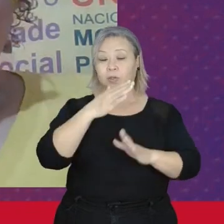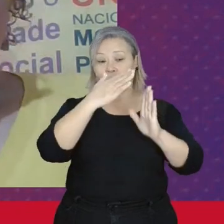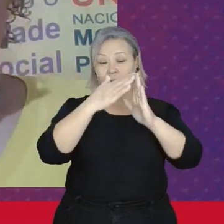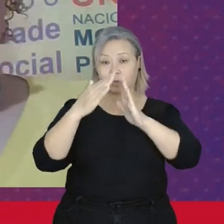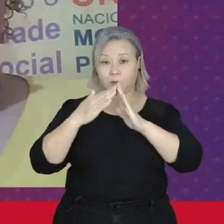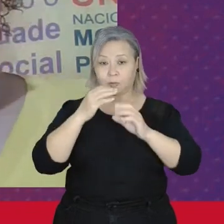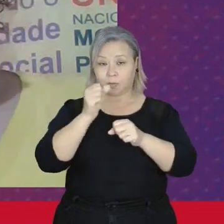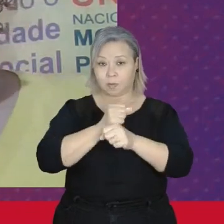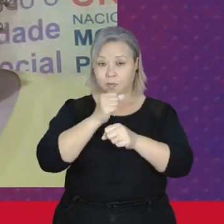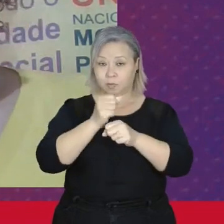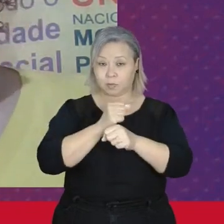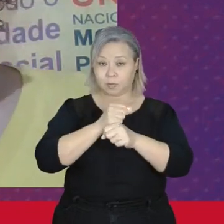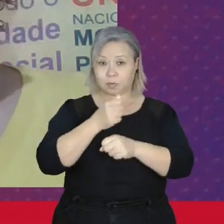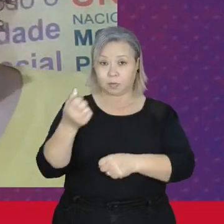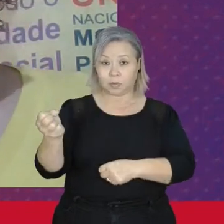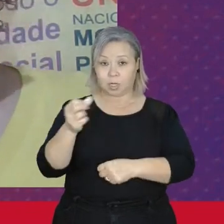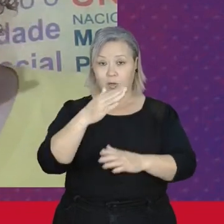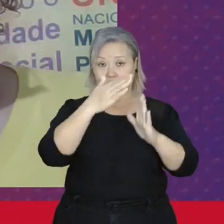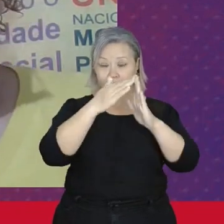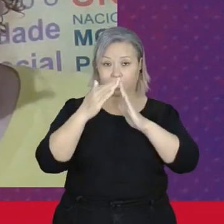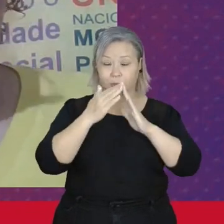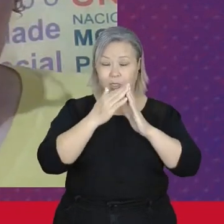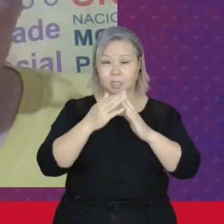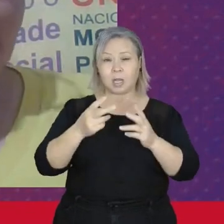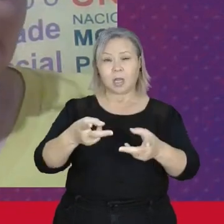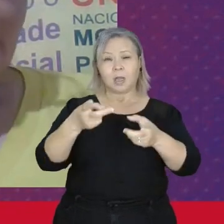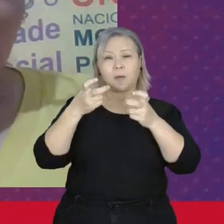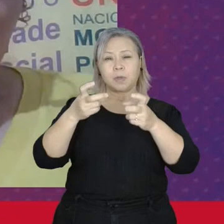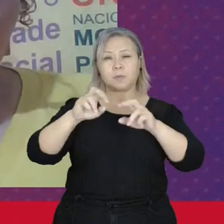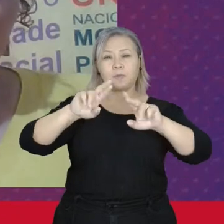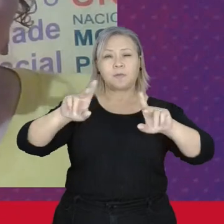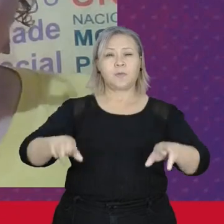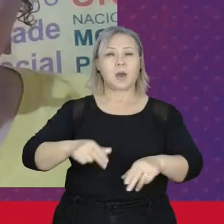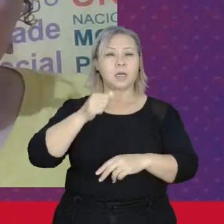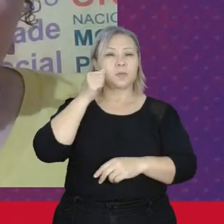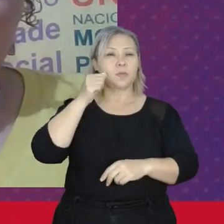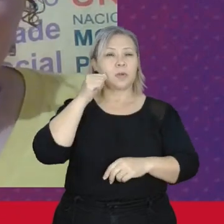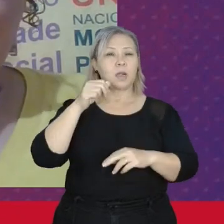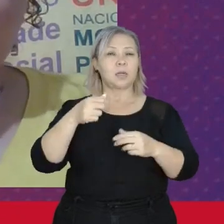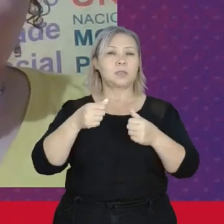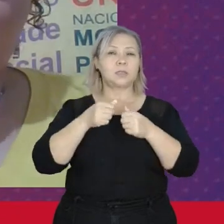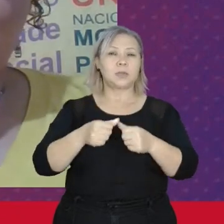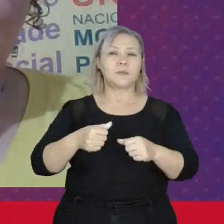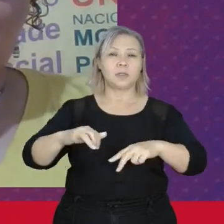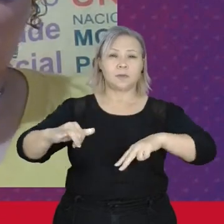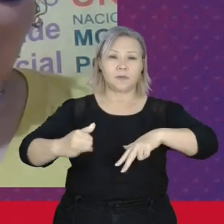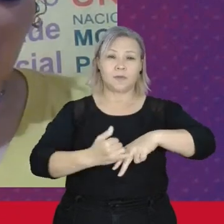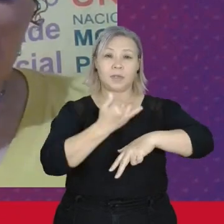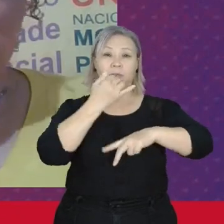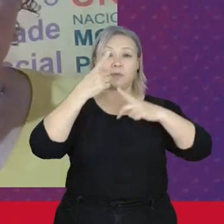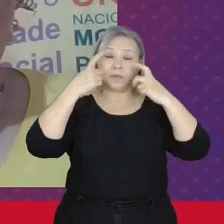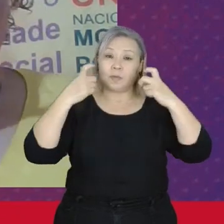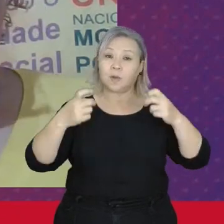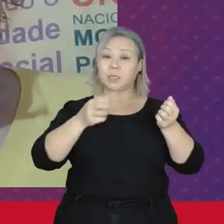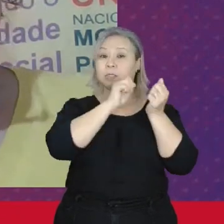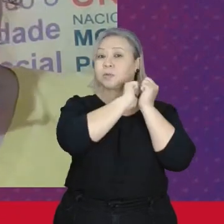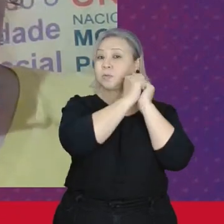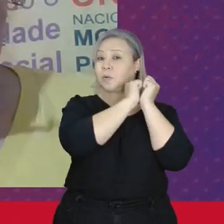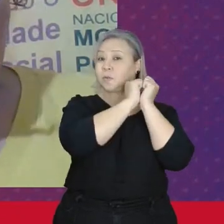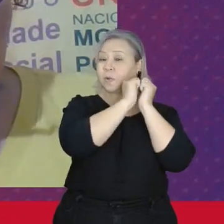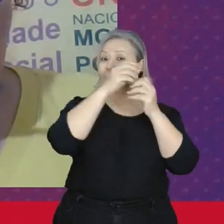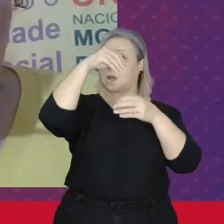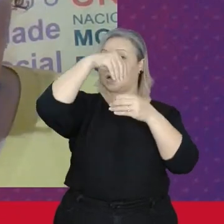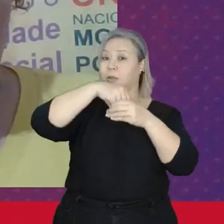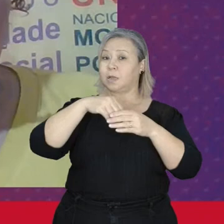moradias, percebemos que, nesse período, várias mulheres estavam sendo vítimas de violência doméstica dentro da